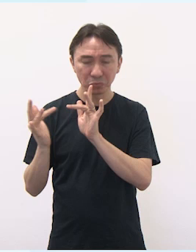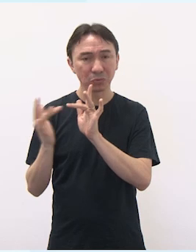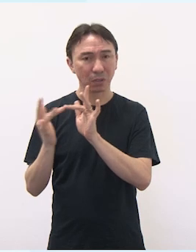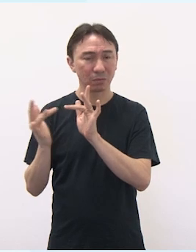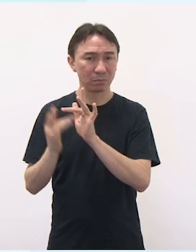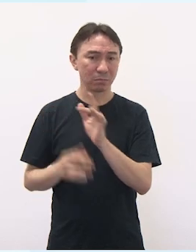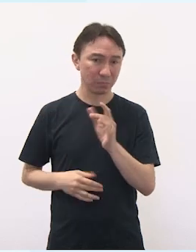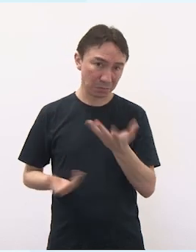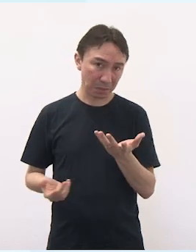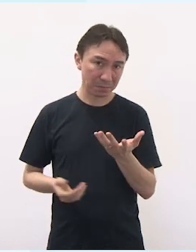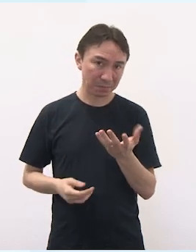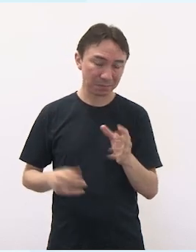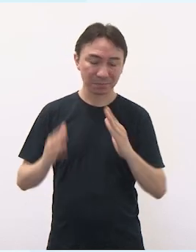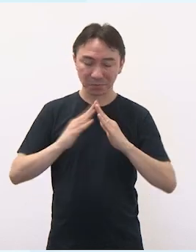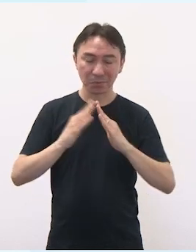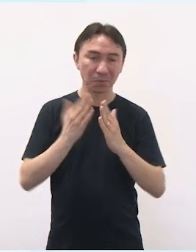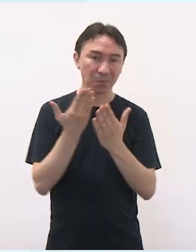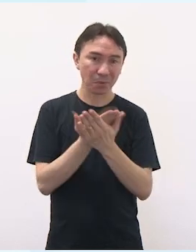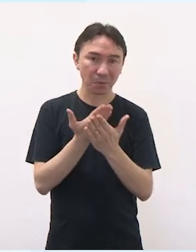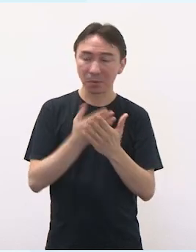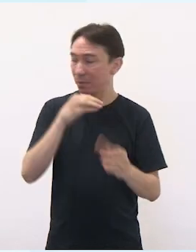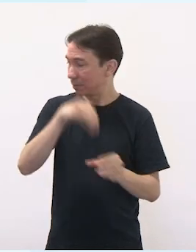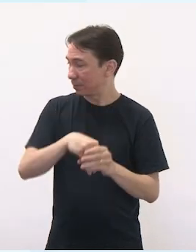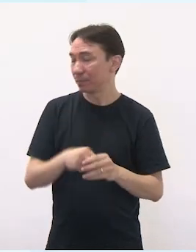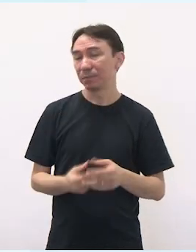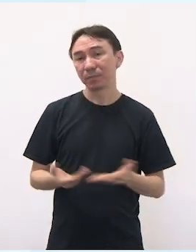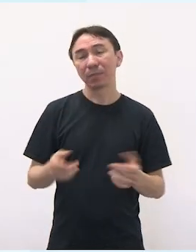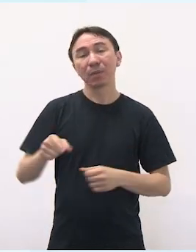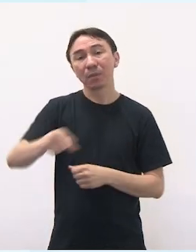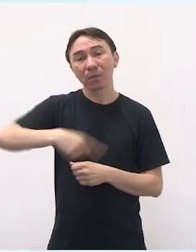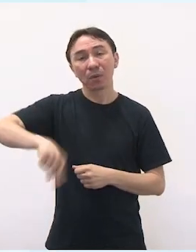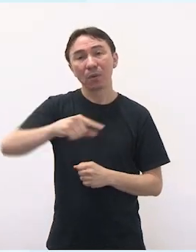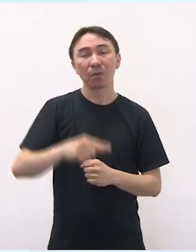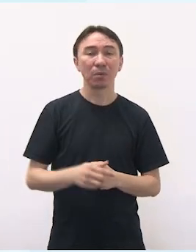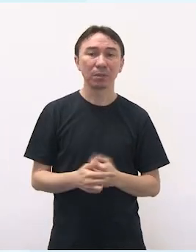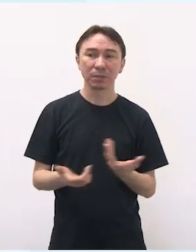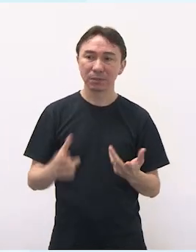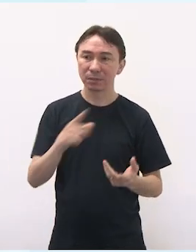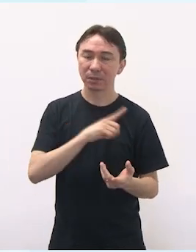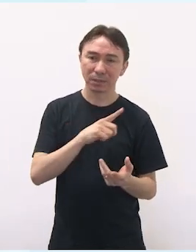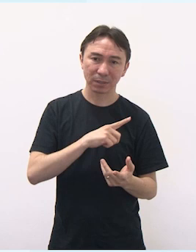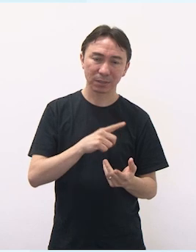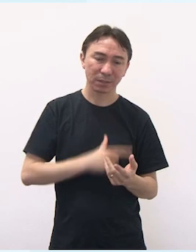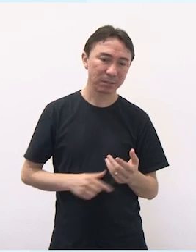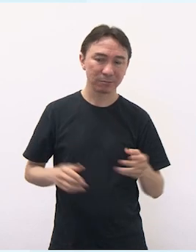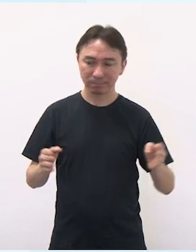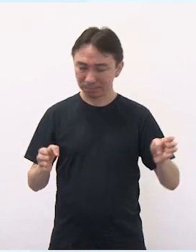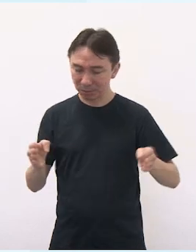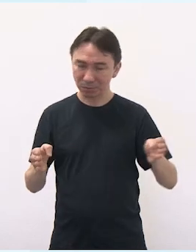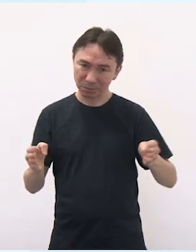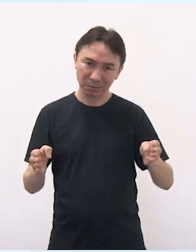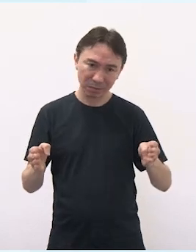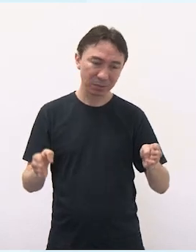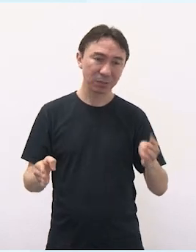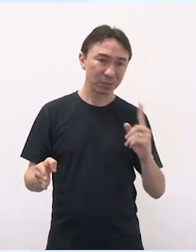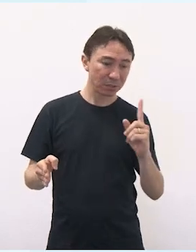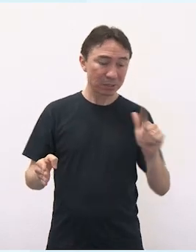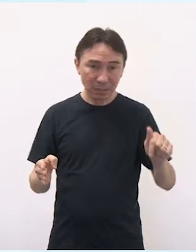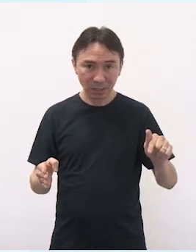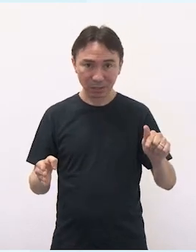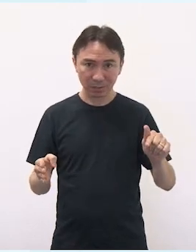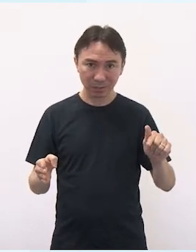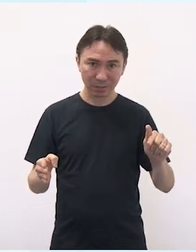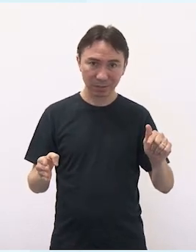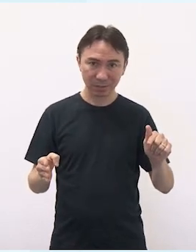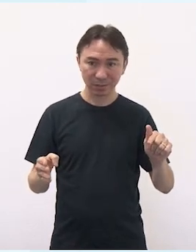escola, e que essas ações pudessem ser realizadas, então, entre o dia 17 e o dia 27 de setembro, tá? Lógico que